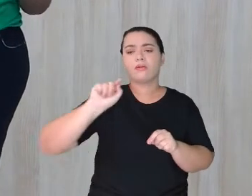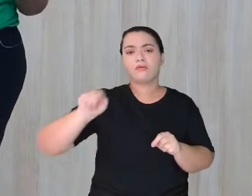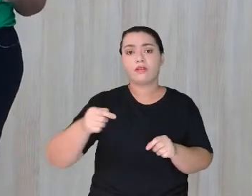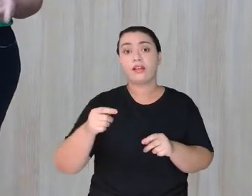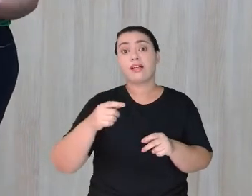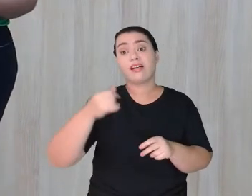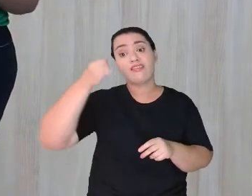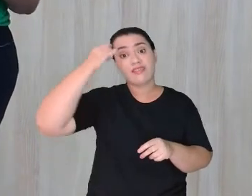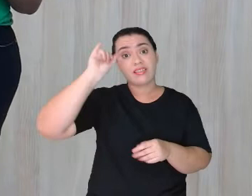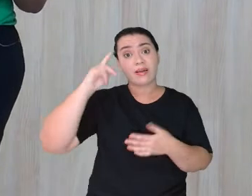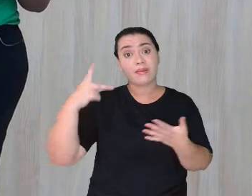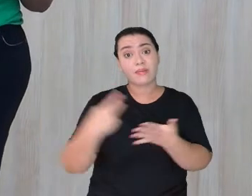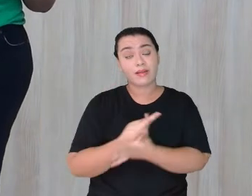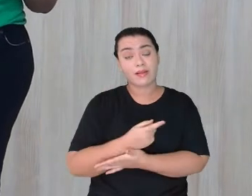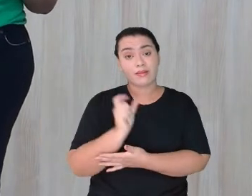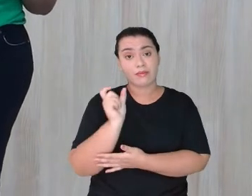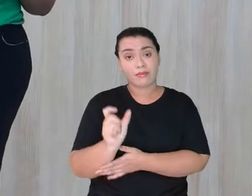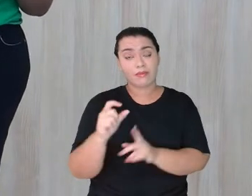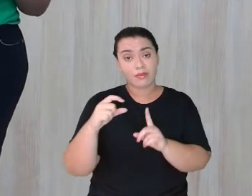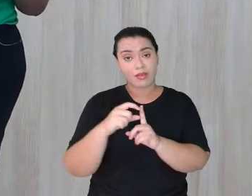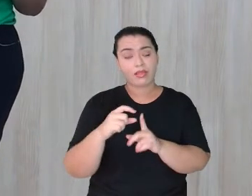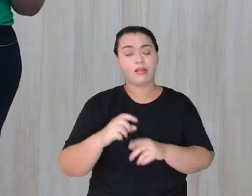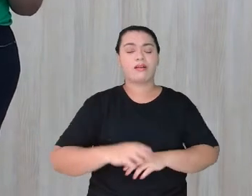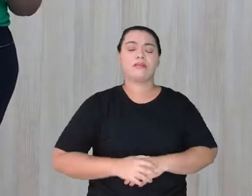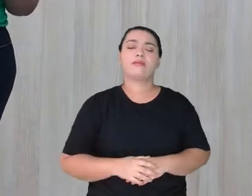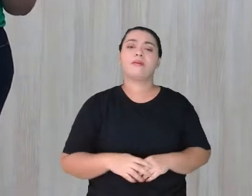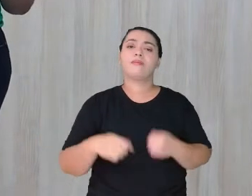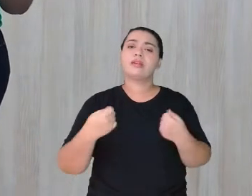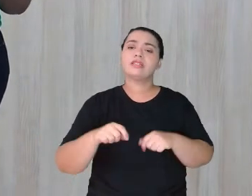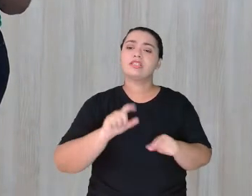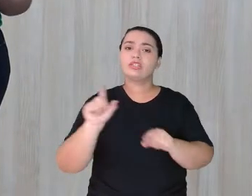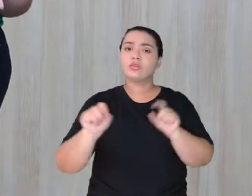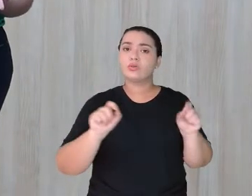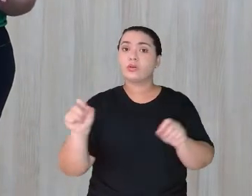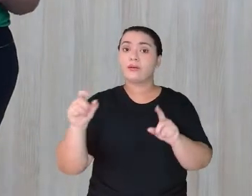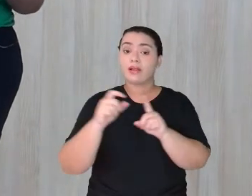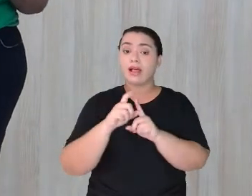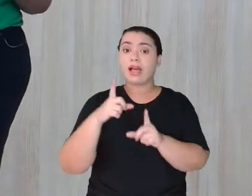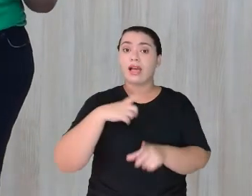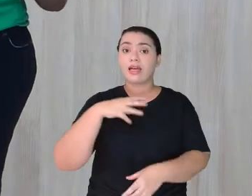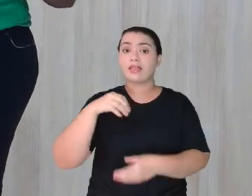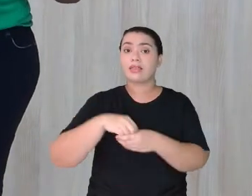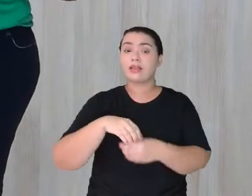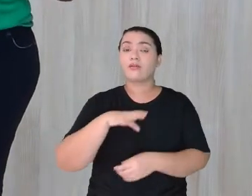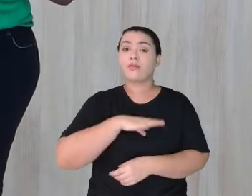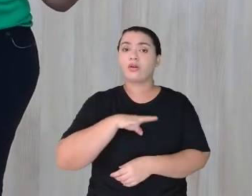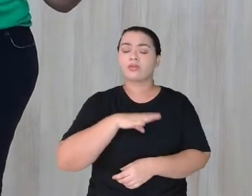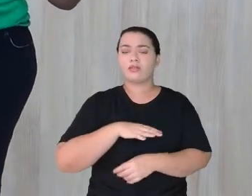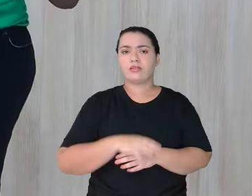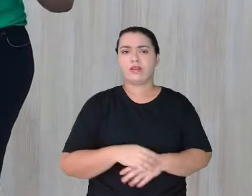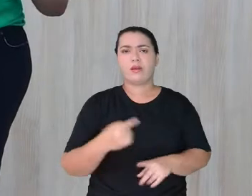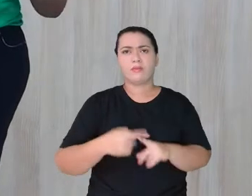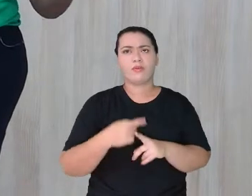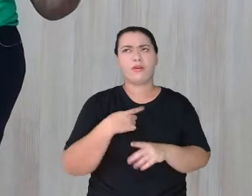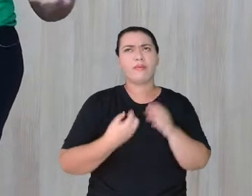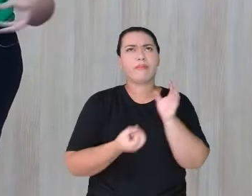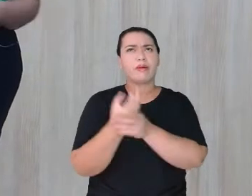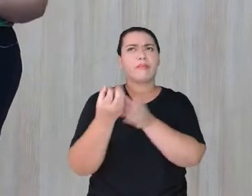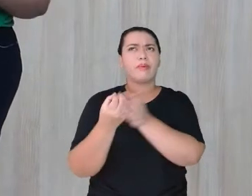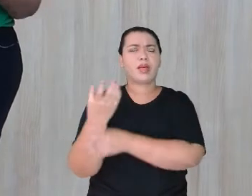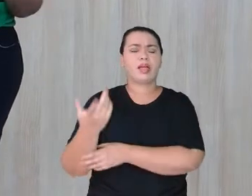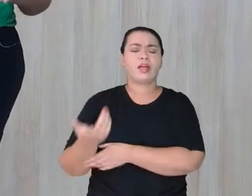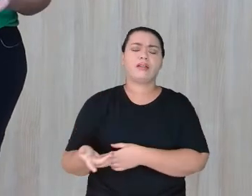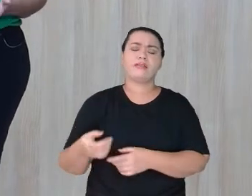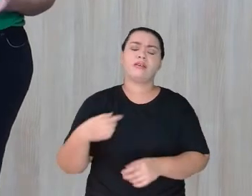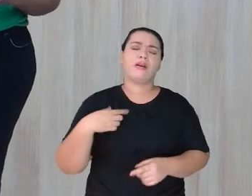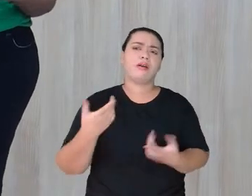erros ortográficos, eu preciso escolher palavras que existam na língua portuguesa, porque se eu crio muitas palavras, eu